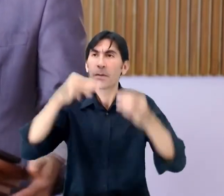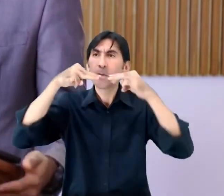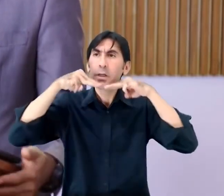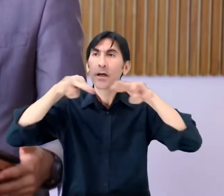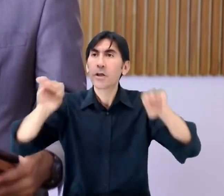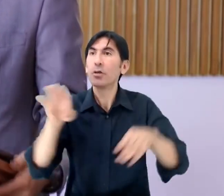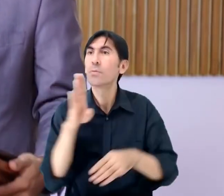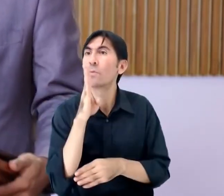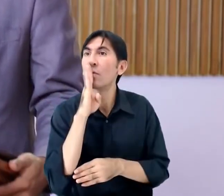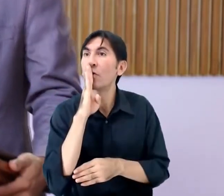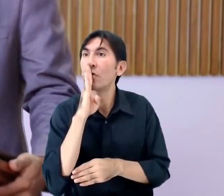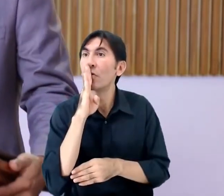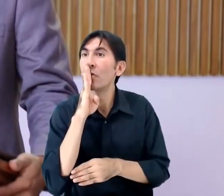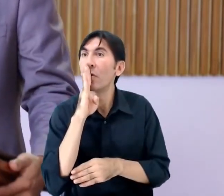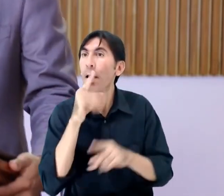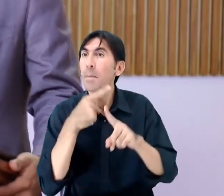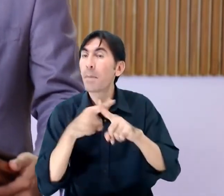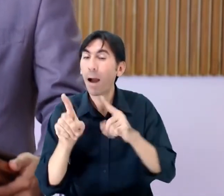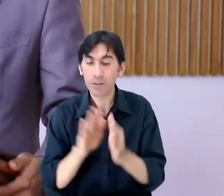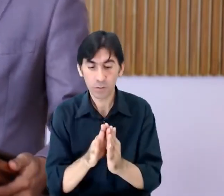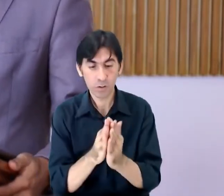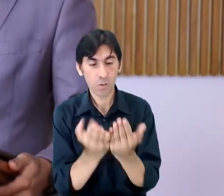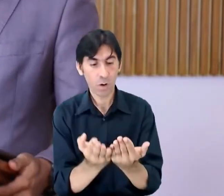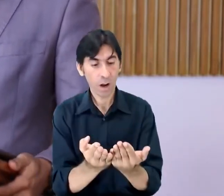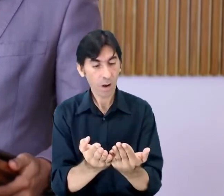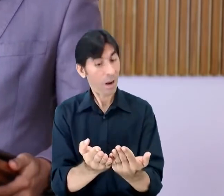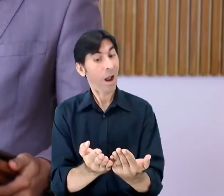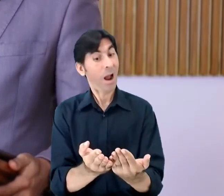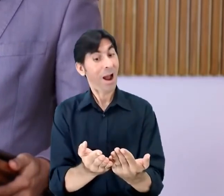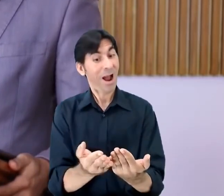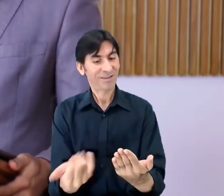traz mensagem. De fato,